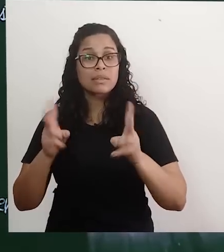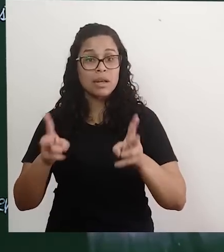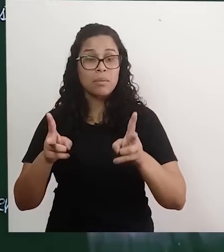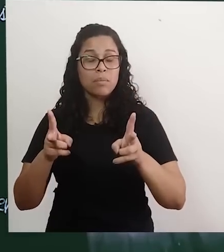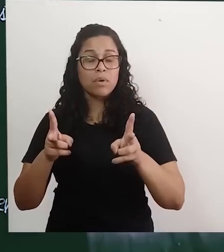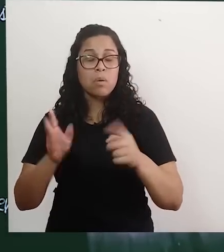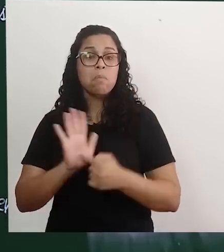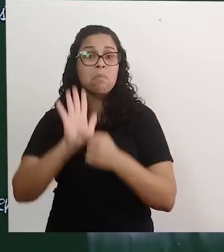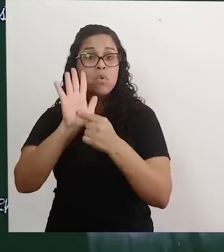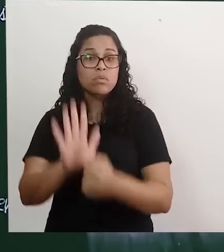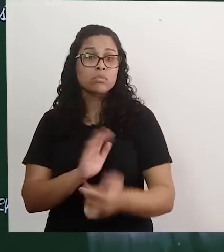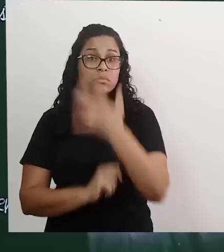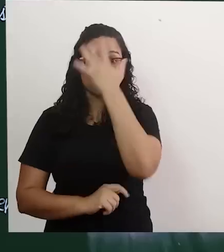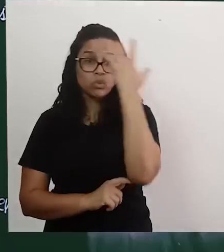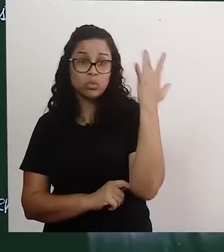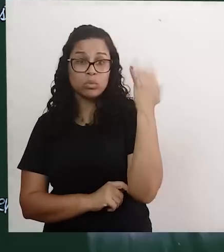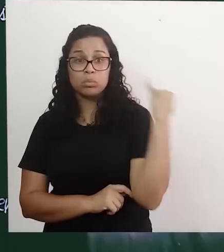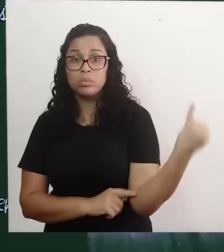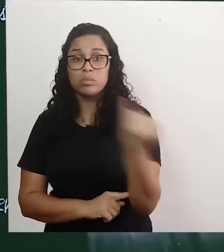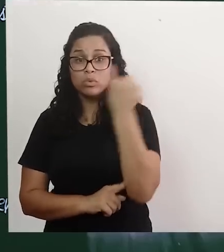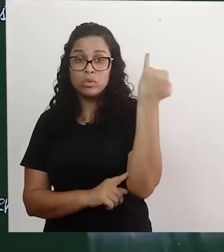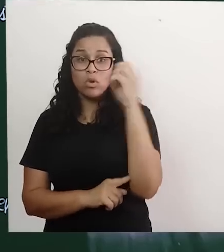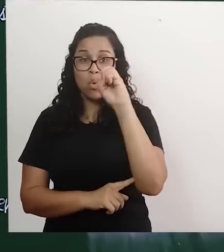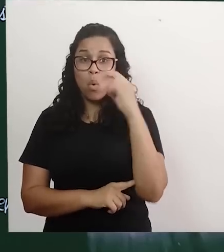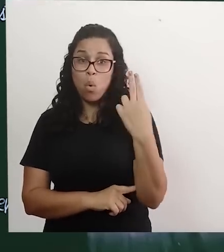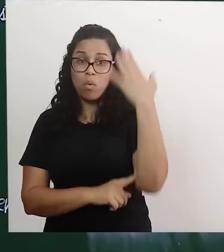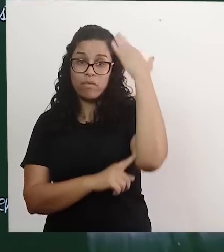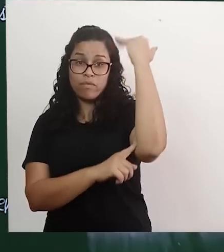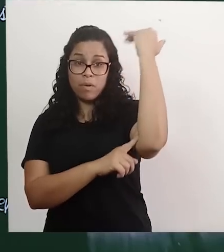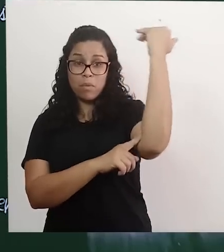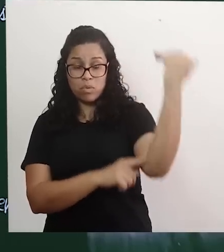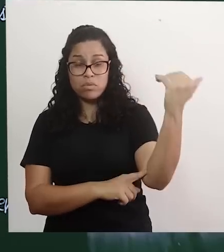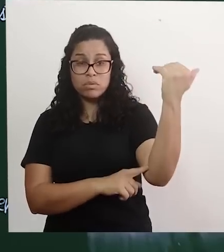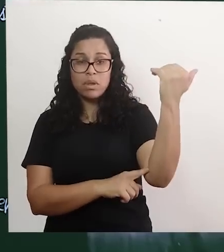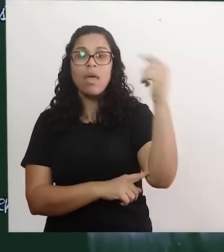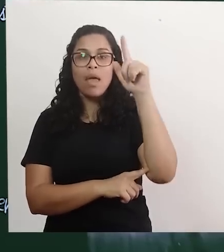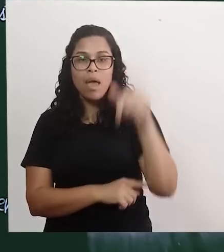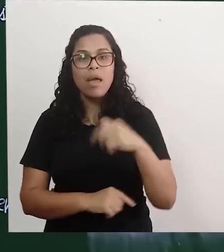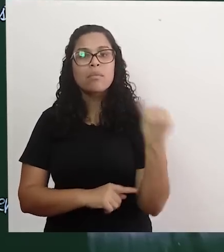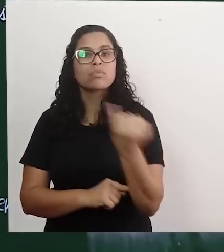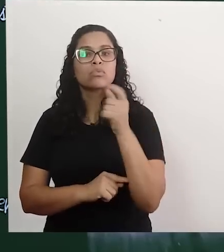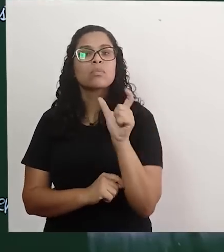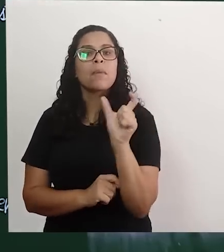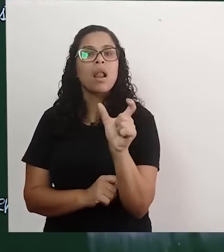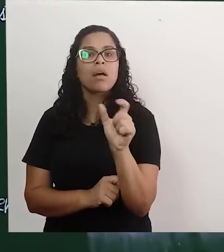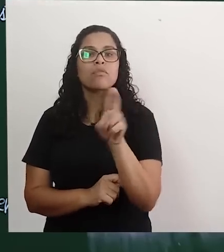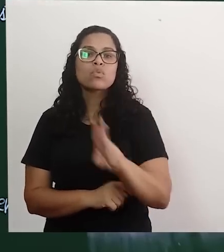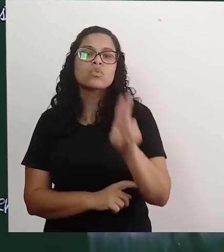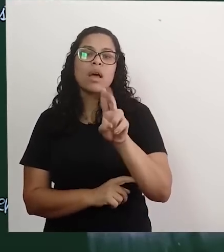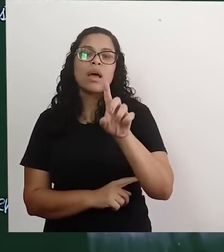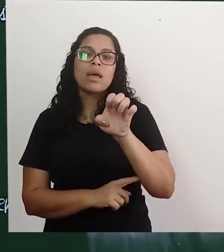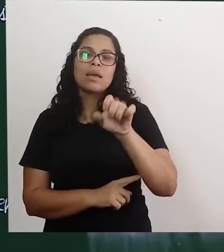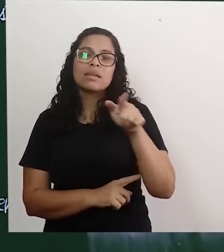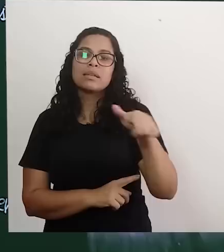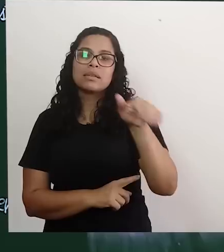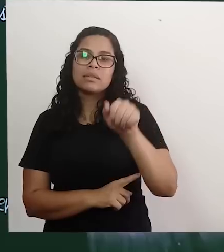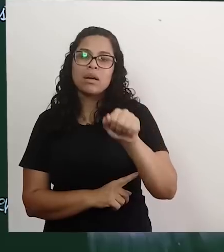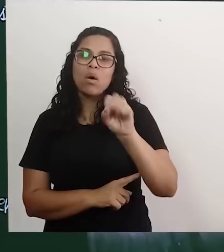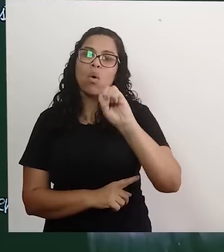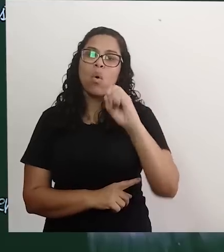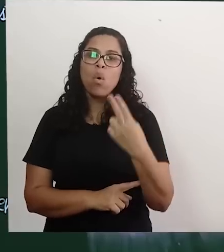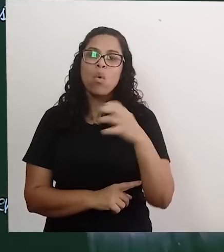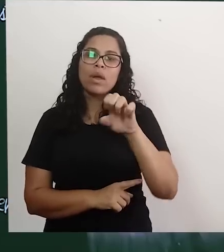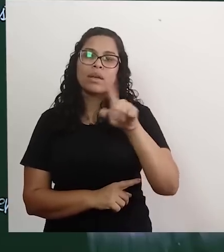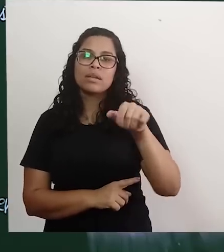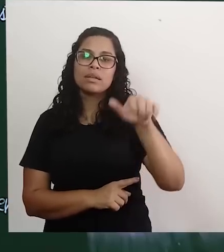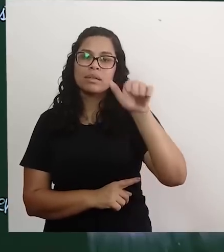autoridades, a gente vai usar o es ou esa, como o caso aqui de burguês, princesa, quando for um substantivo advindo de um adjetivo, a gente vai